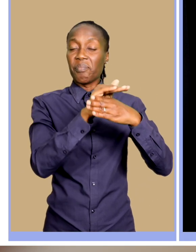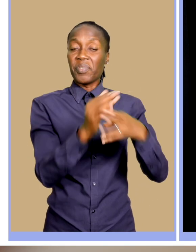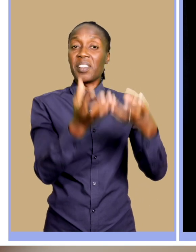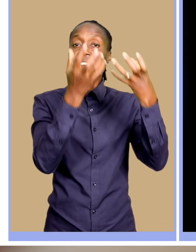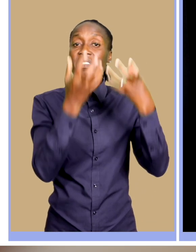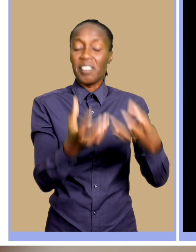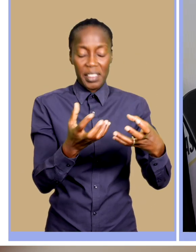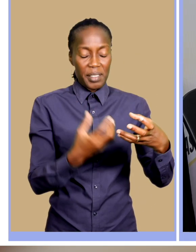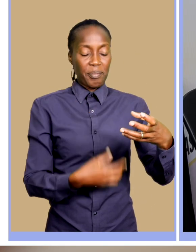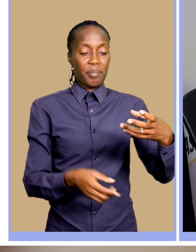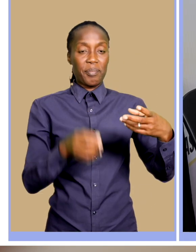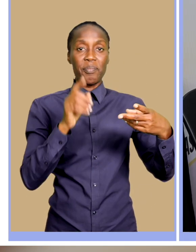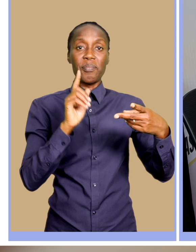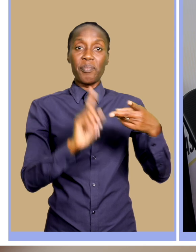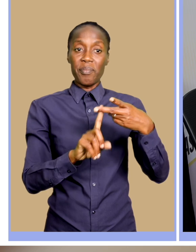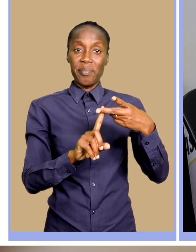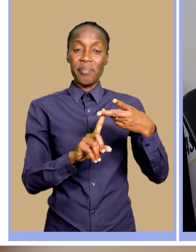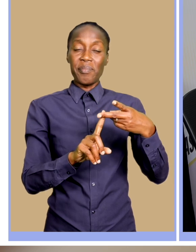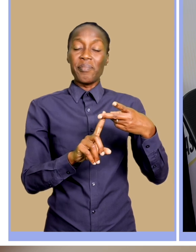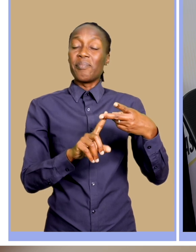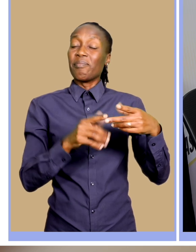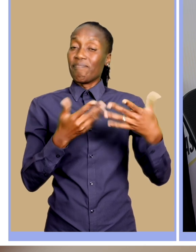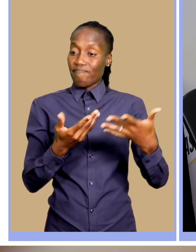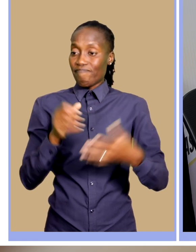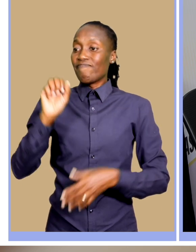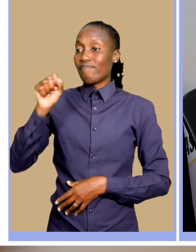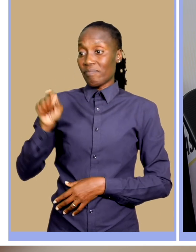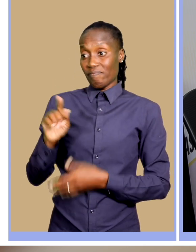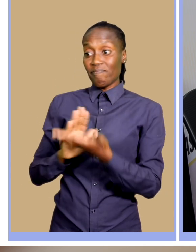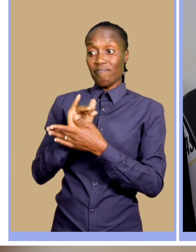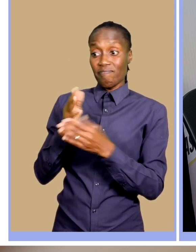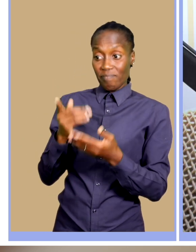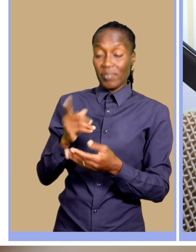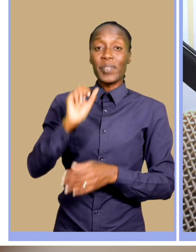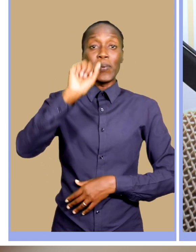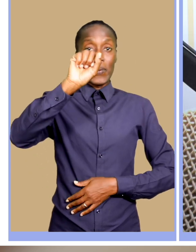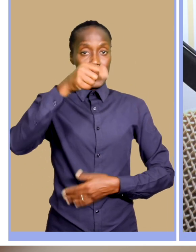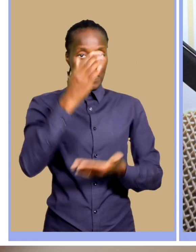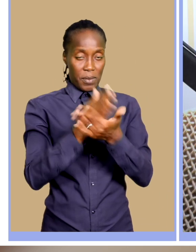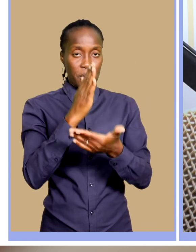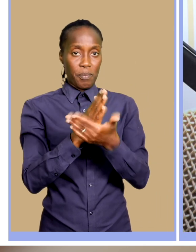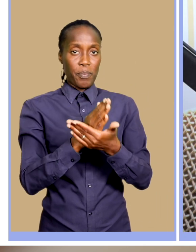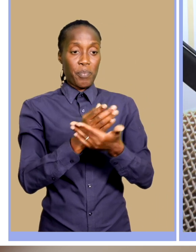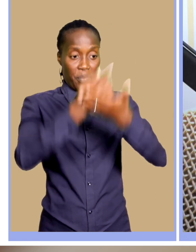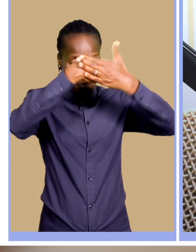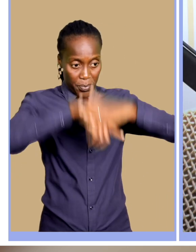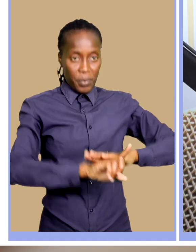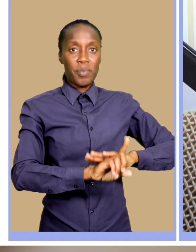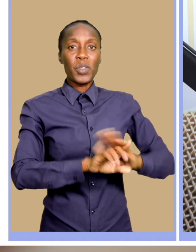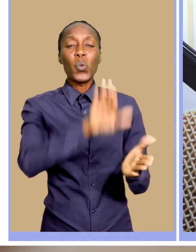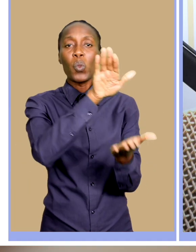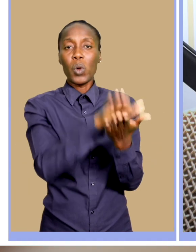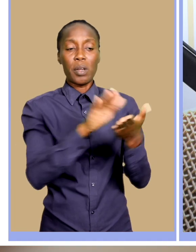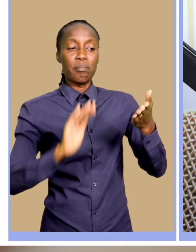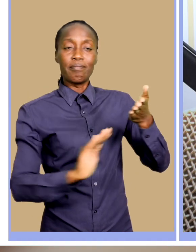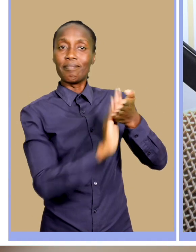barreira arquitetónica. Exatamente. Para acederem aos locais, aos abrigos e aos reassentamentos. E, por outro